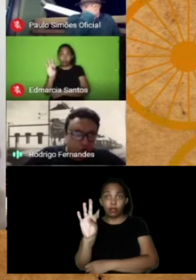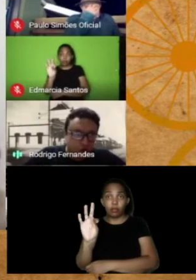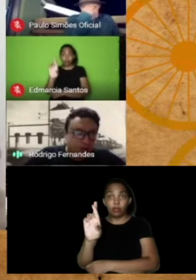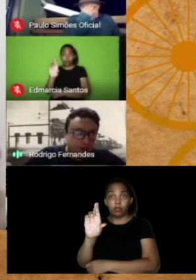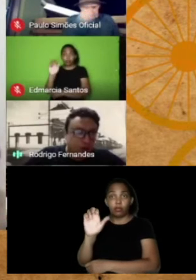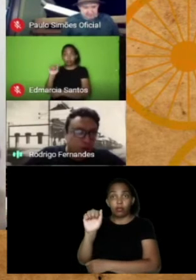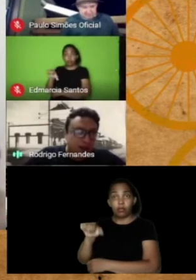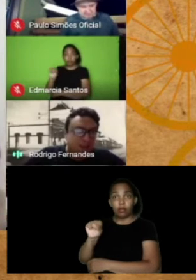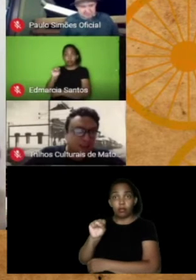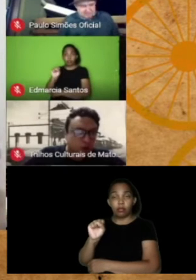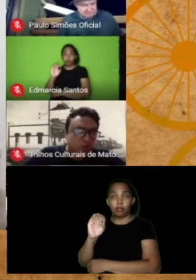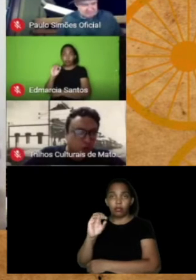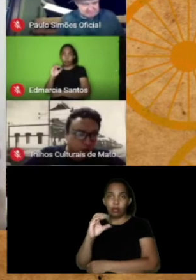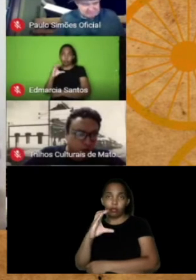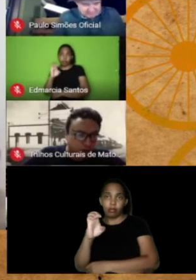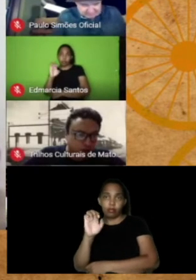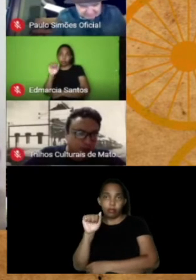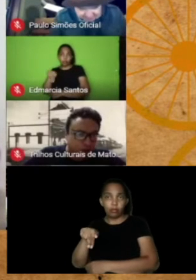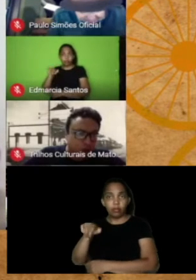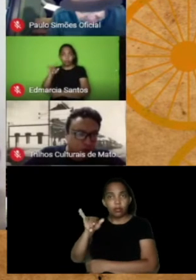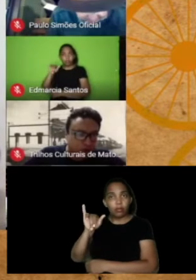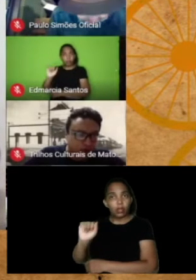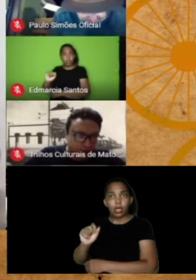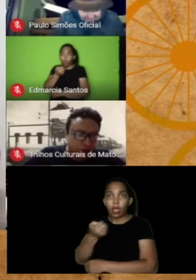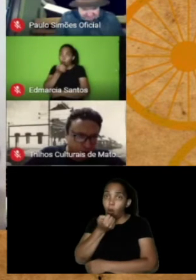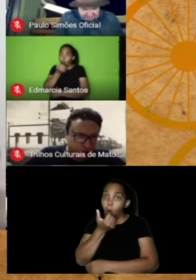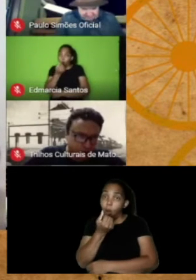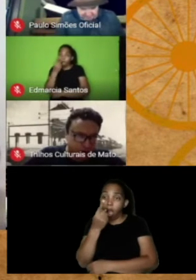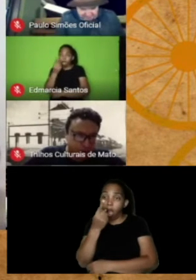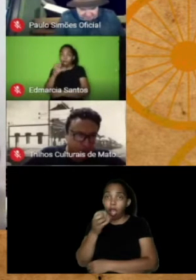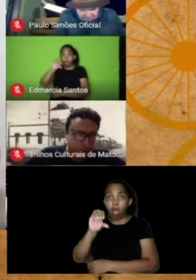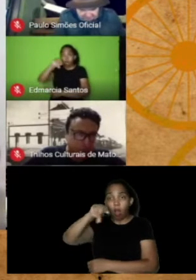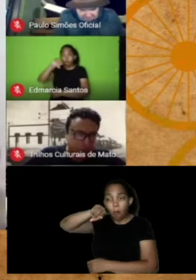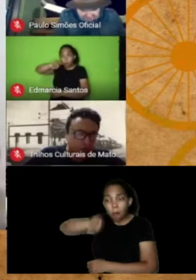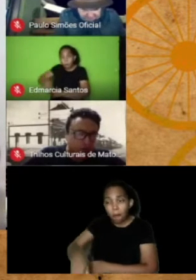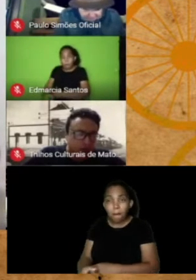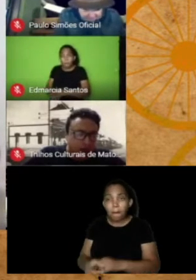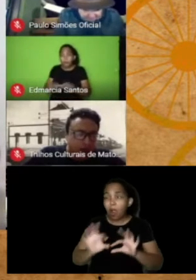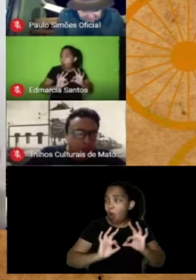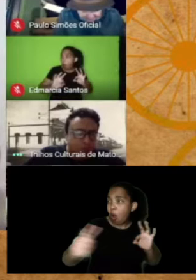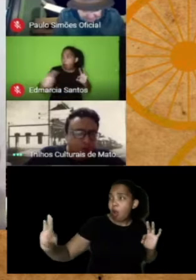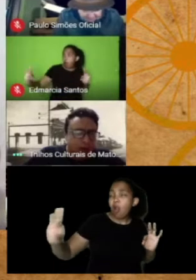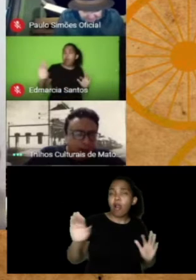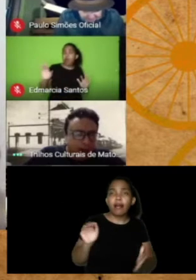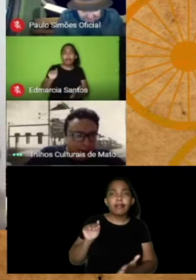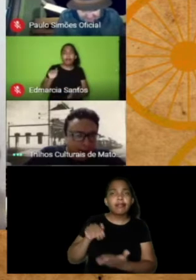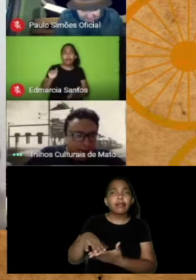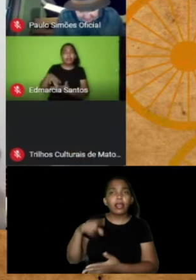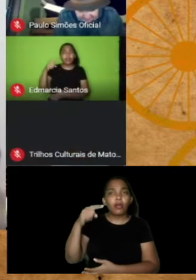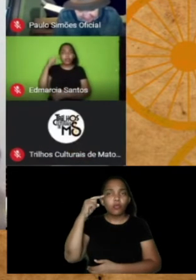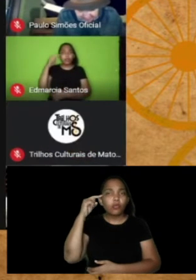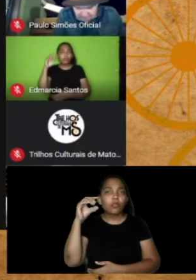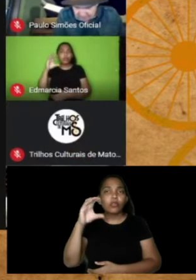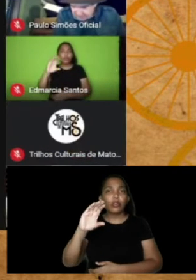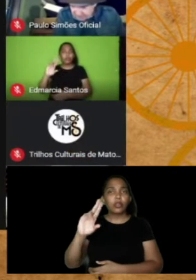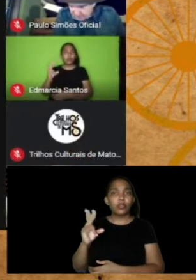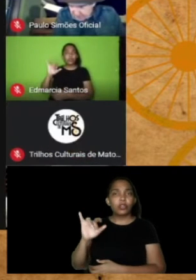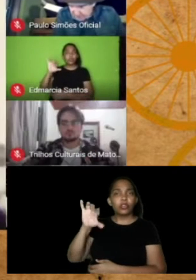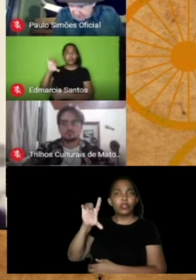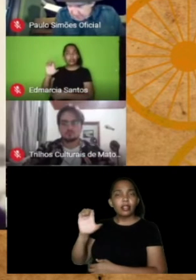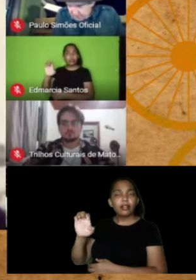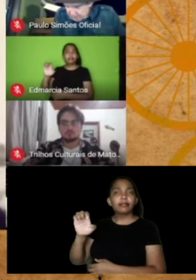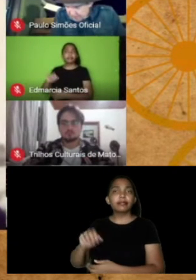hemisfério sul, abrangendo quase 9.000 quilômetros até o porto de Arica, no Chile. Ela foi uma